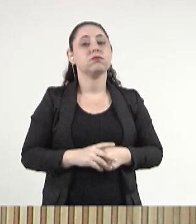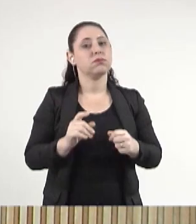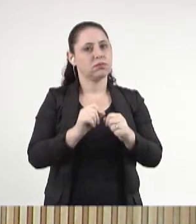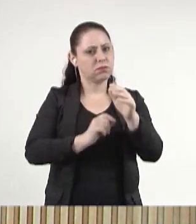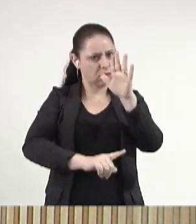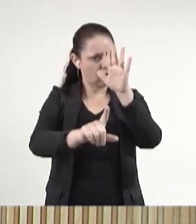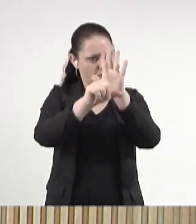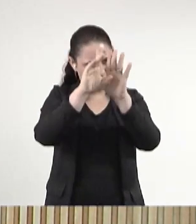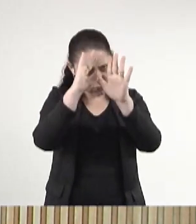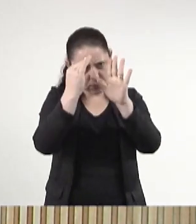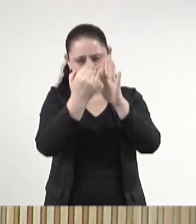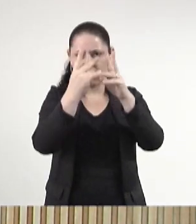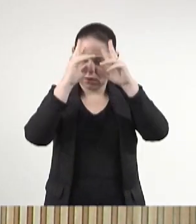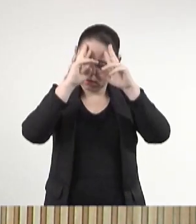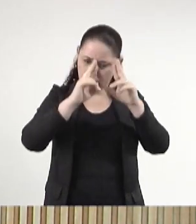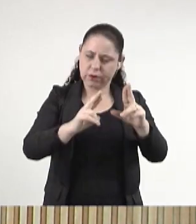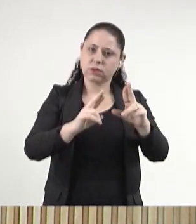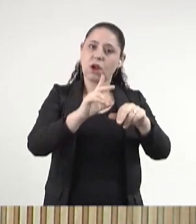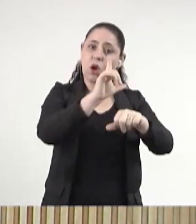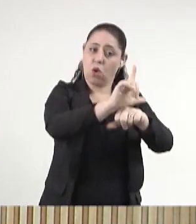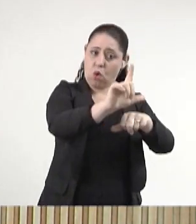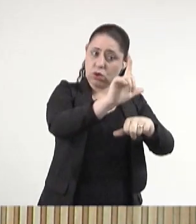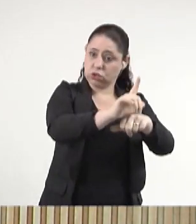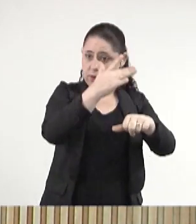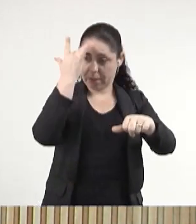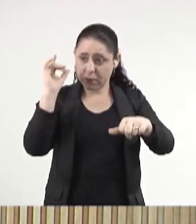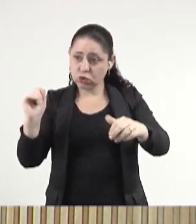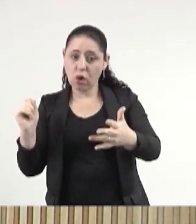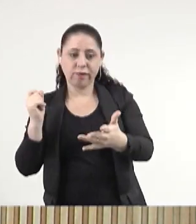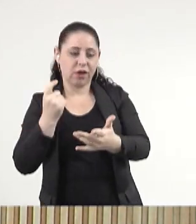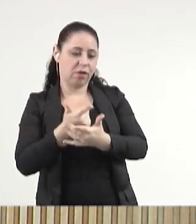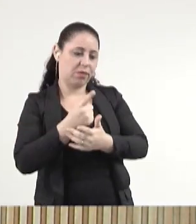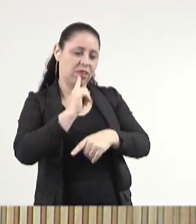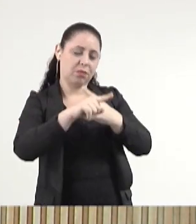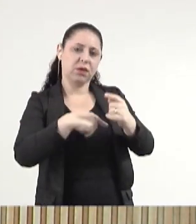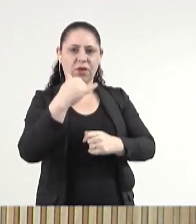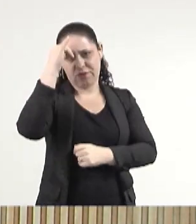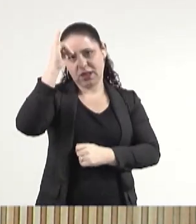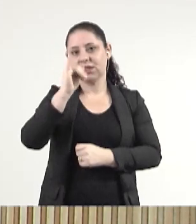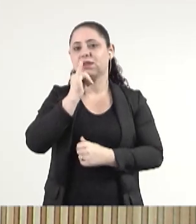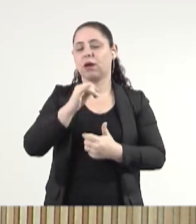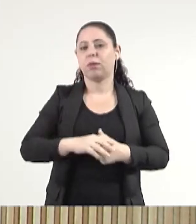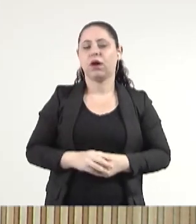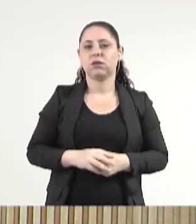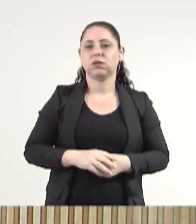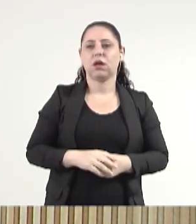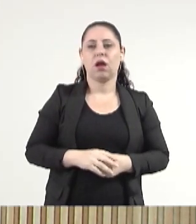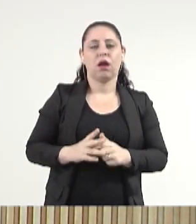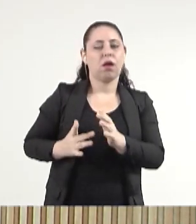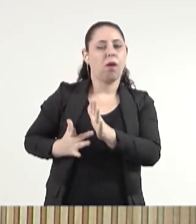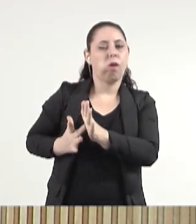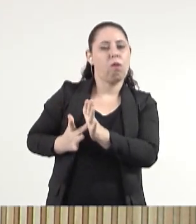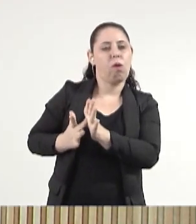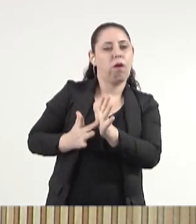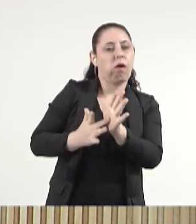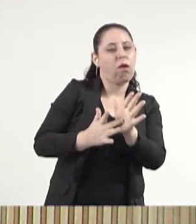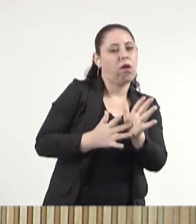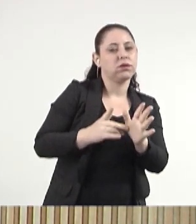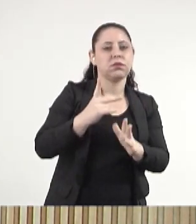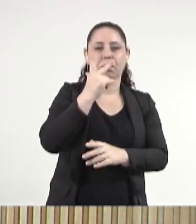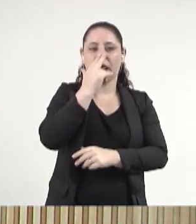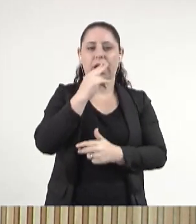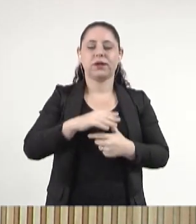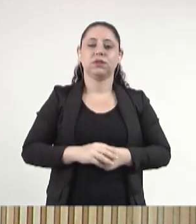de legalidade e respeito entre o comércio e os consumidores. Tentar evitar, aliás,